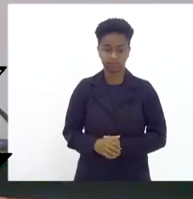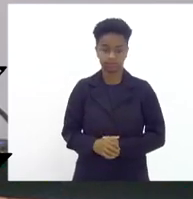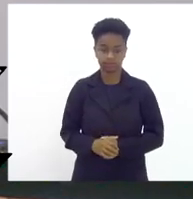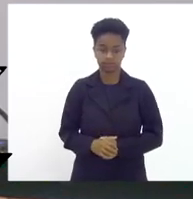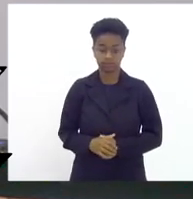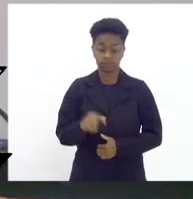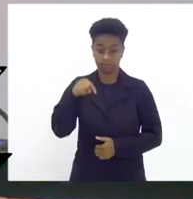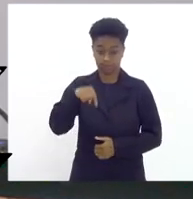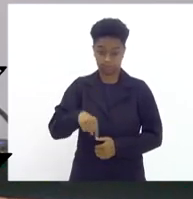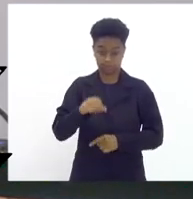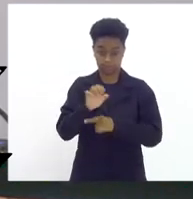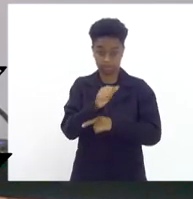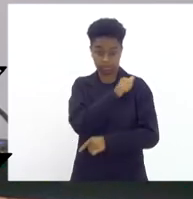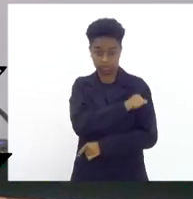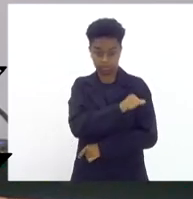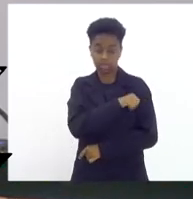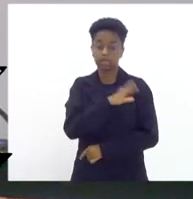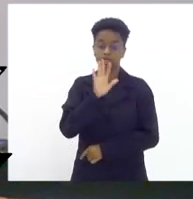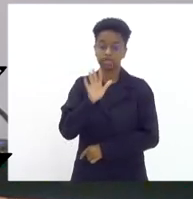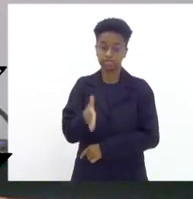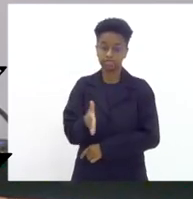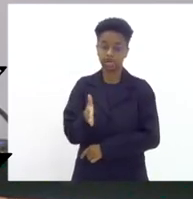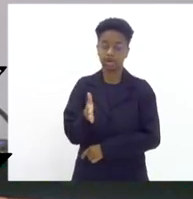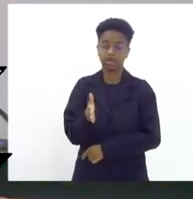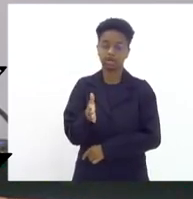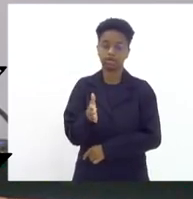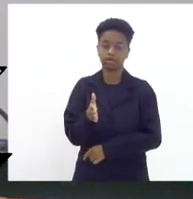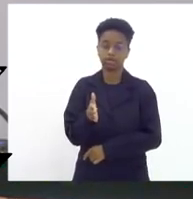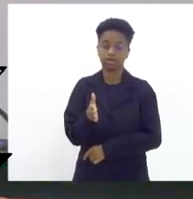no estado do Rio de Janeiro já foram resgatadas